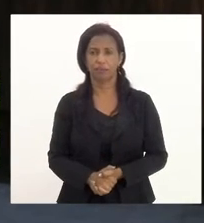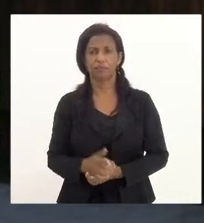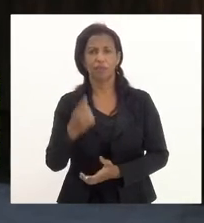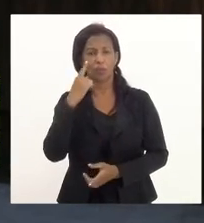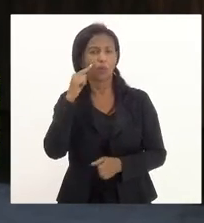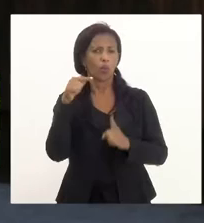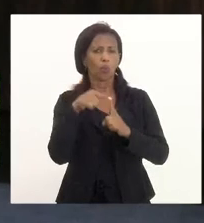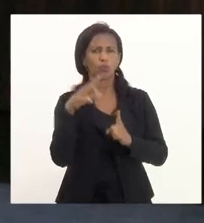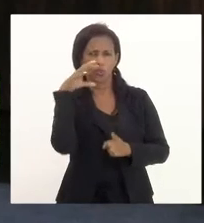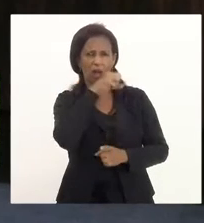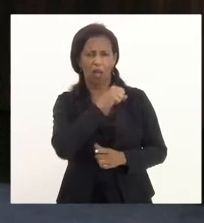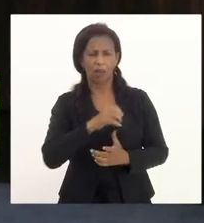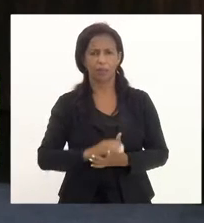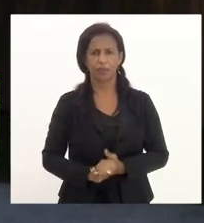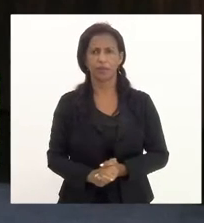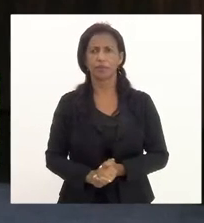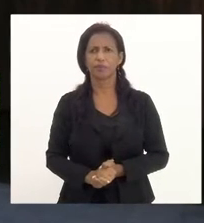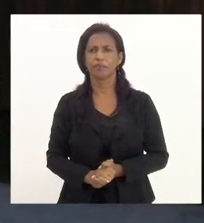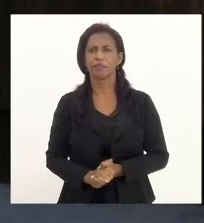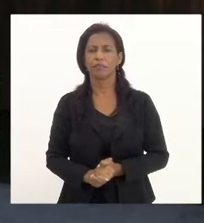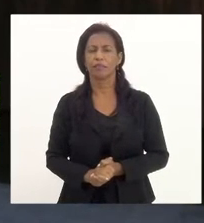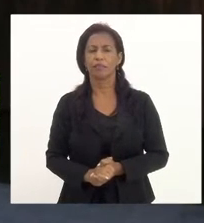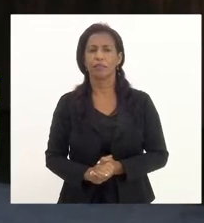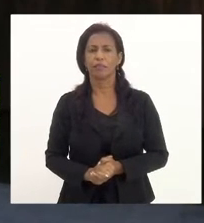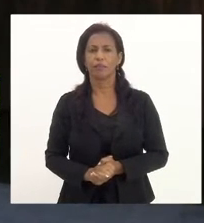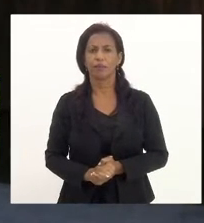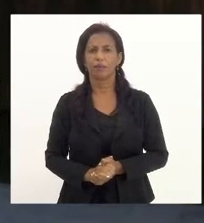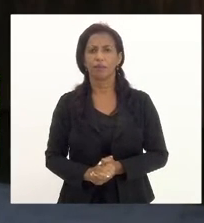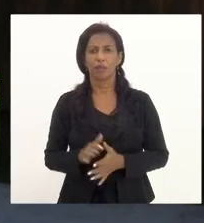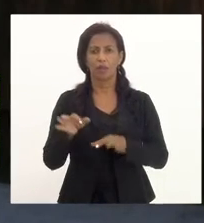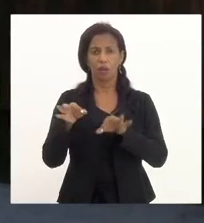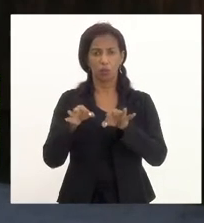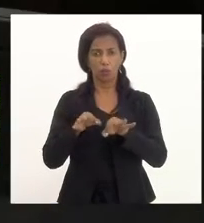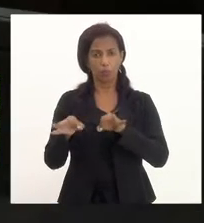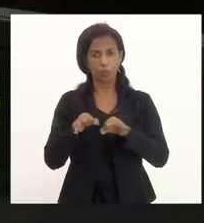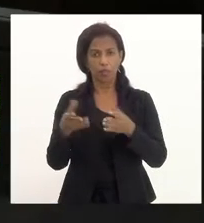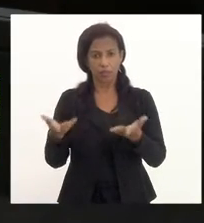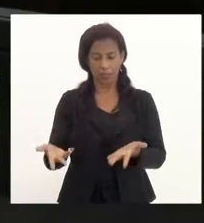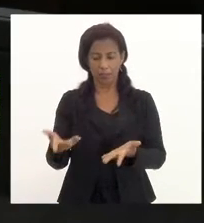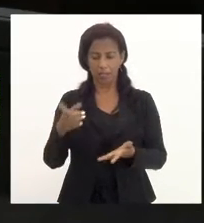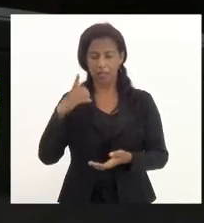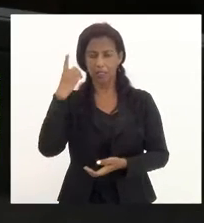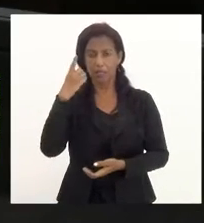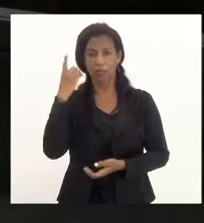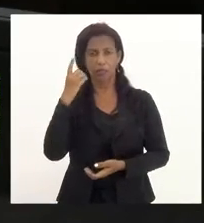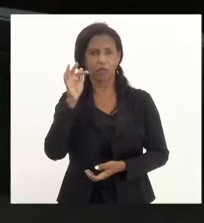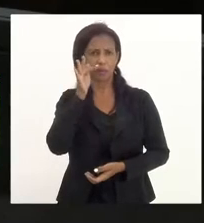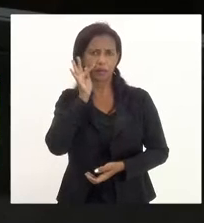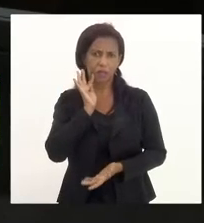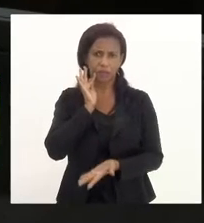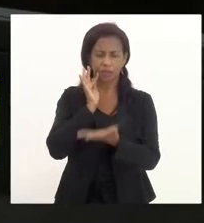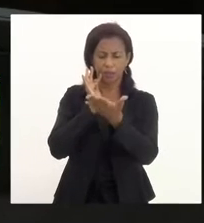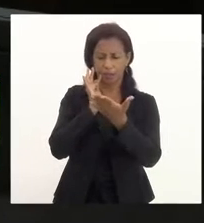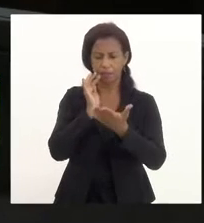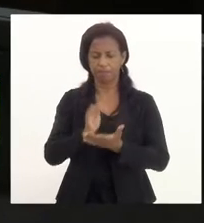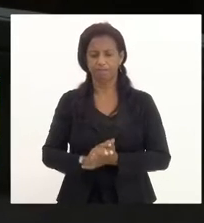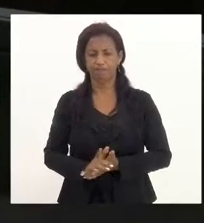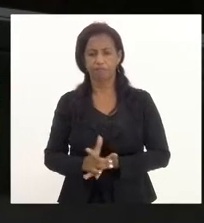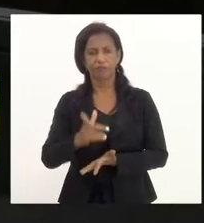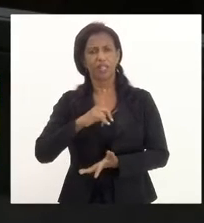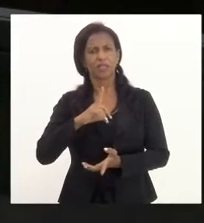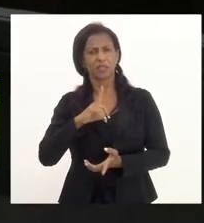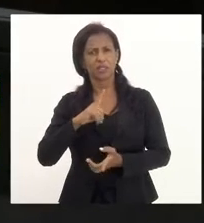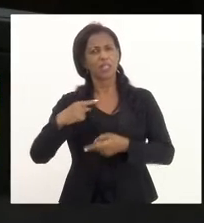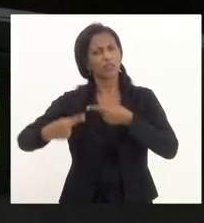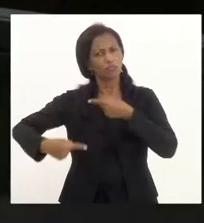tentar ser objetivo e rápido é o plano de o plano esse deputado será ele foi ele tem